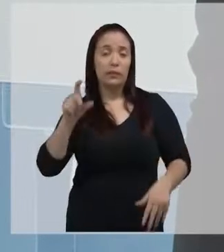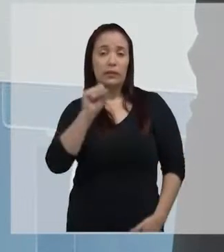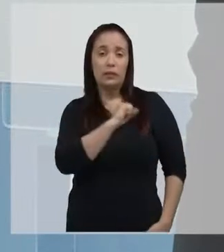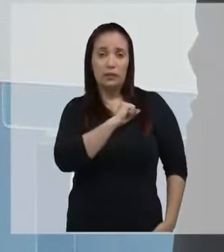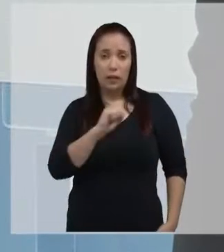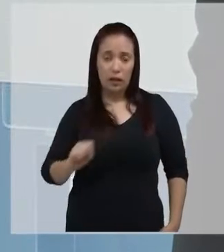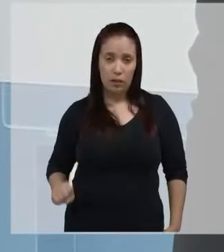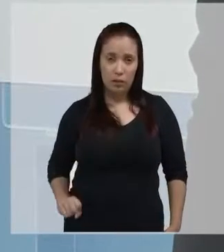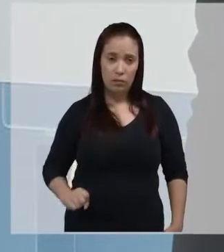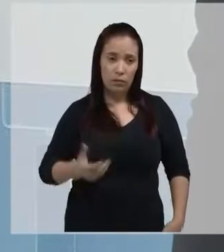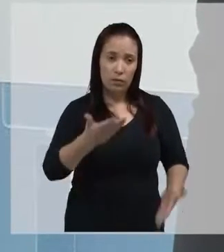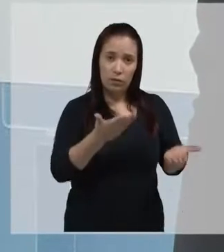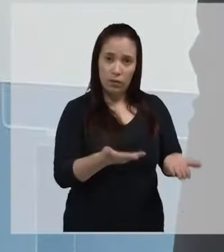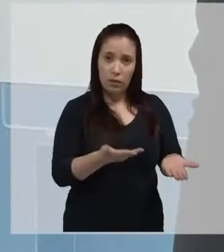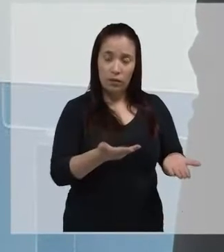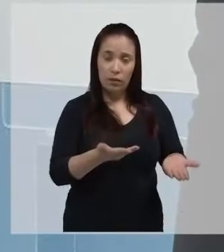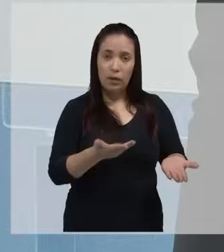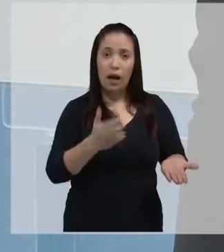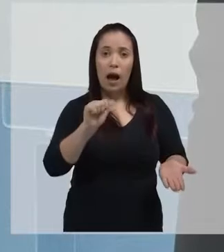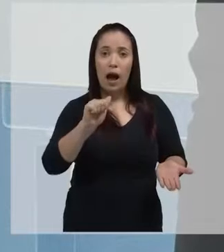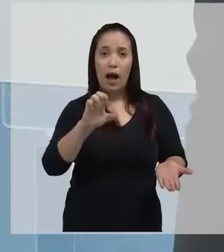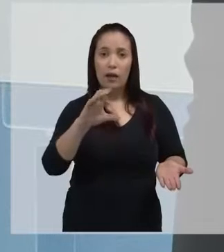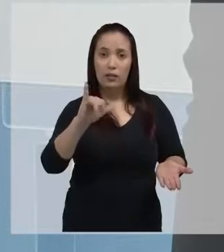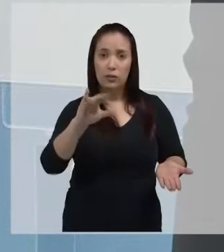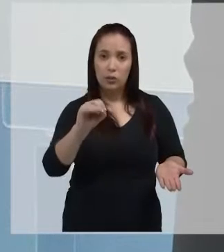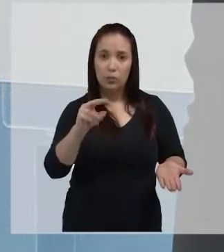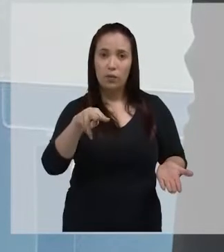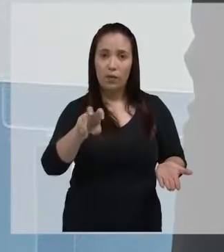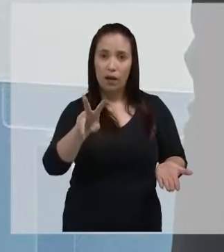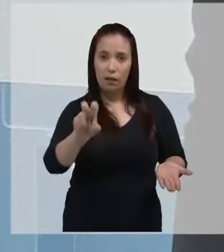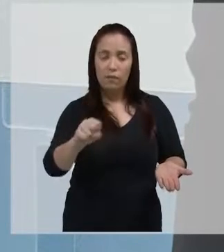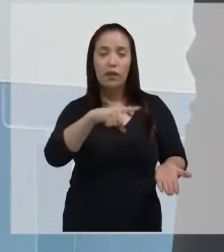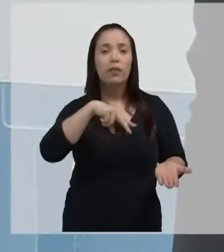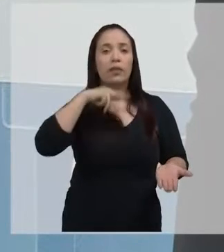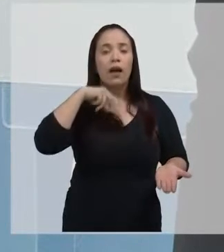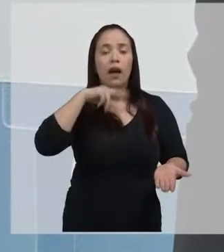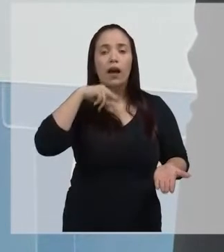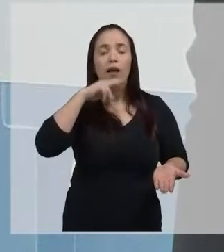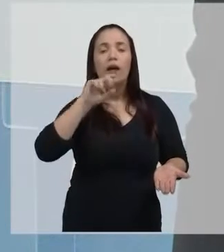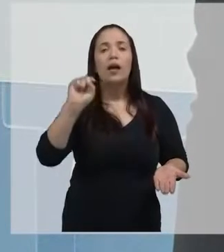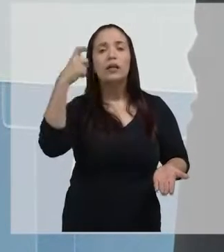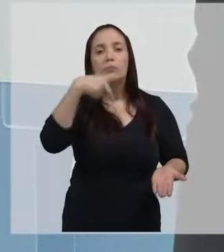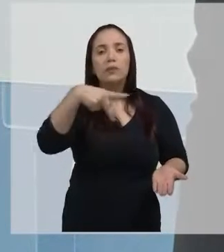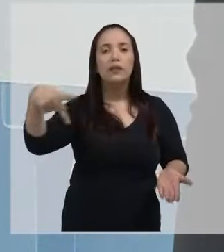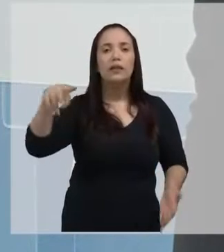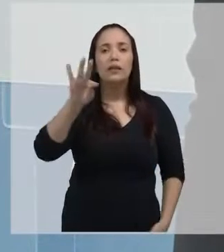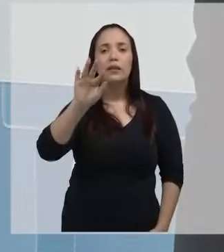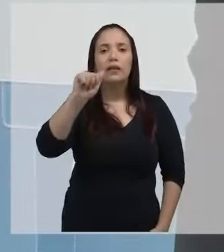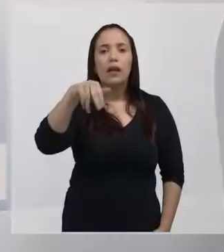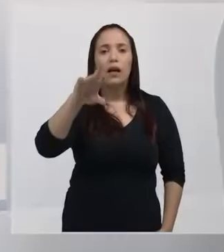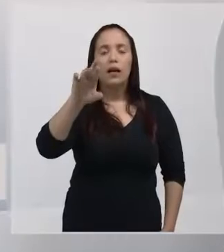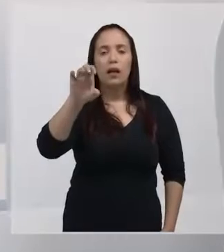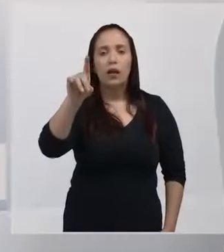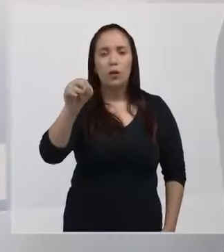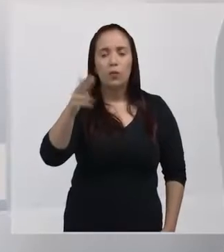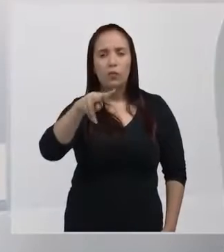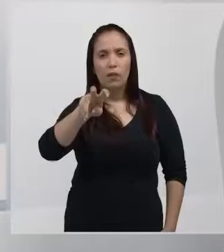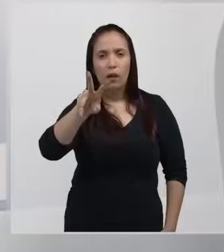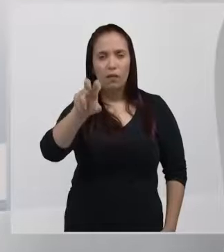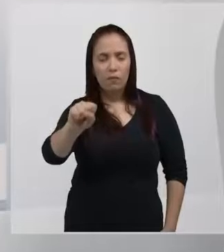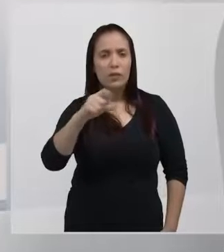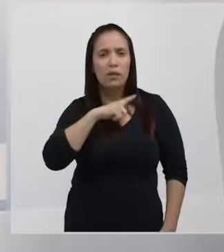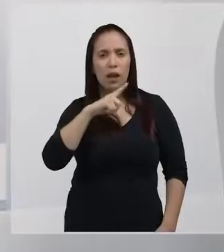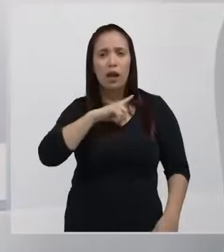como Aécio Neves, neto de Tancredo Neves, neto do ex-presidente, que teve mais de 50 milhões de votos, chega no desgaste e está